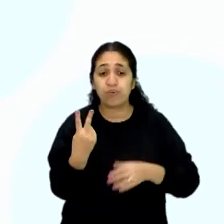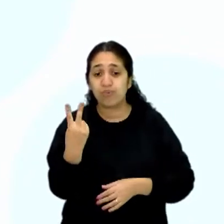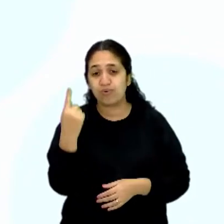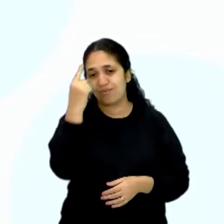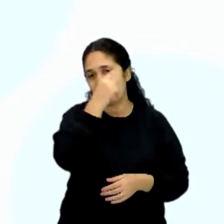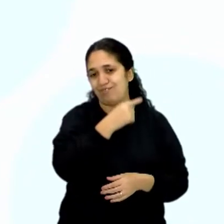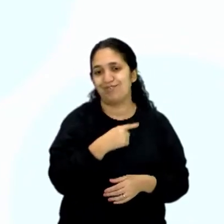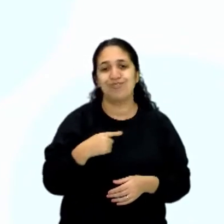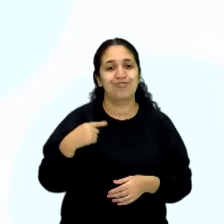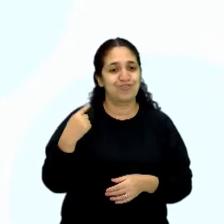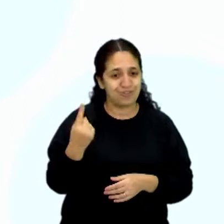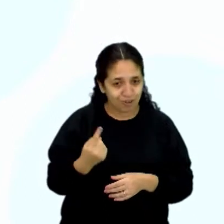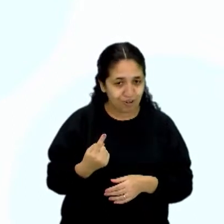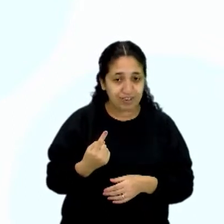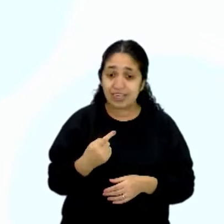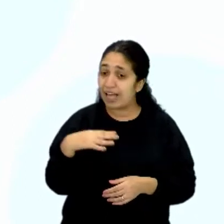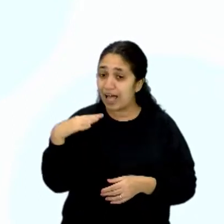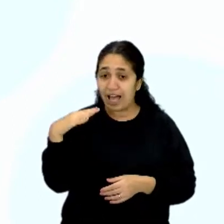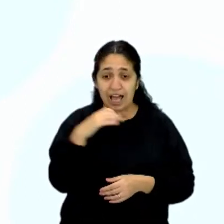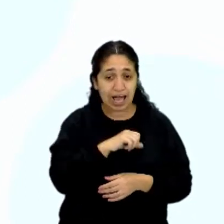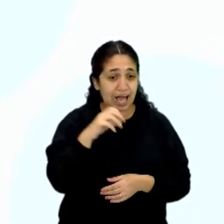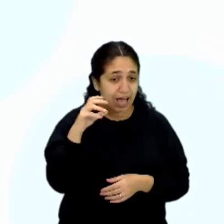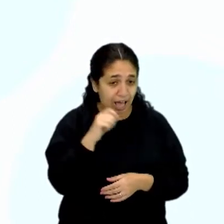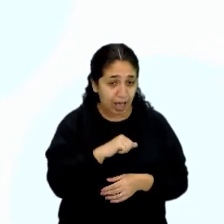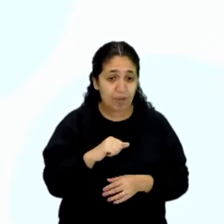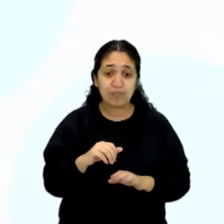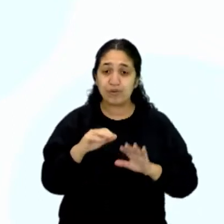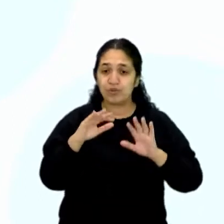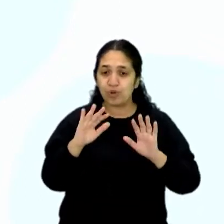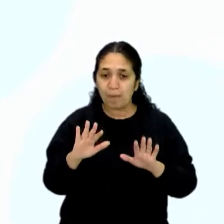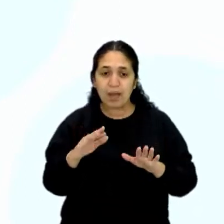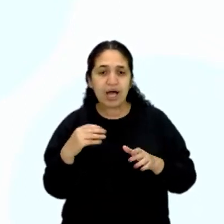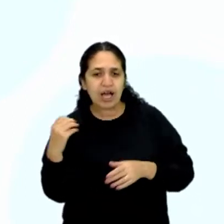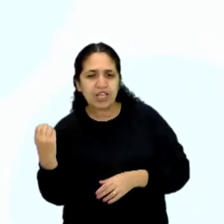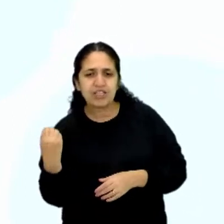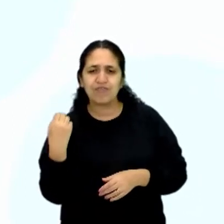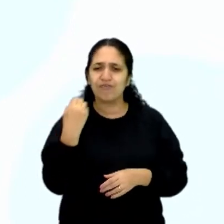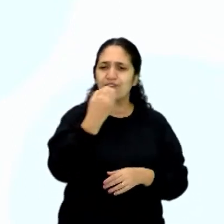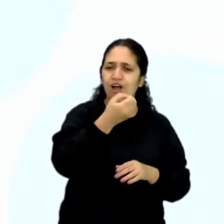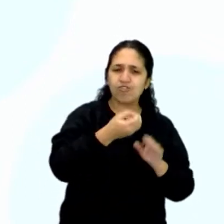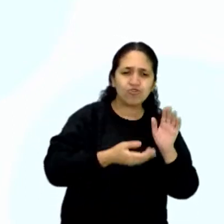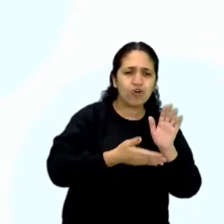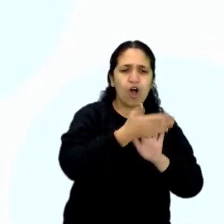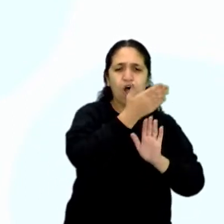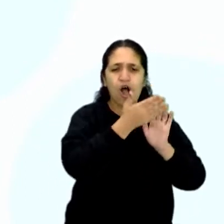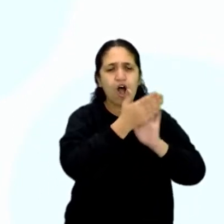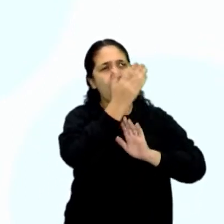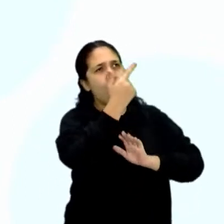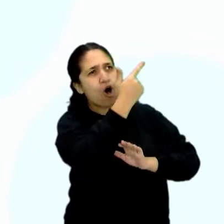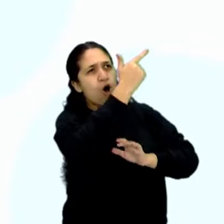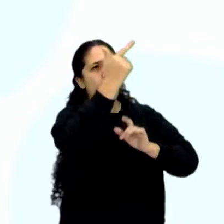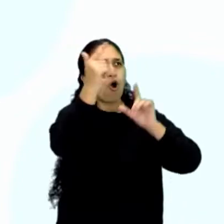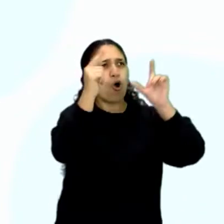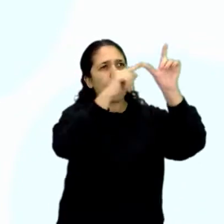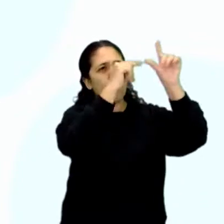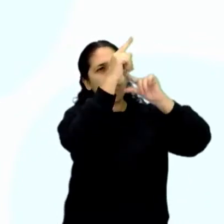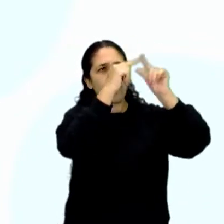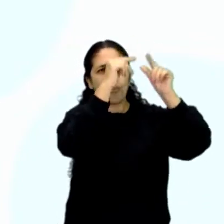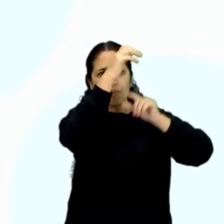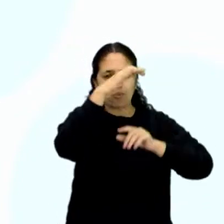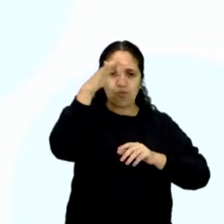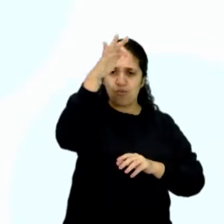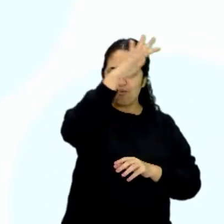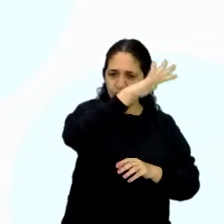horas. Tal missão foi rapidinha, contudo, abriu caminho para nossas viagens a outros cantos do